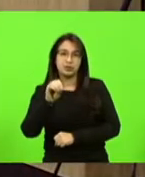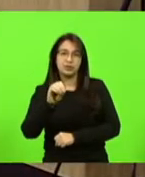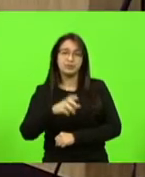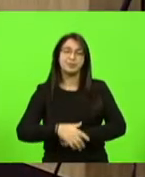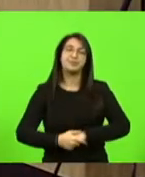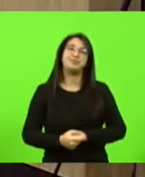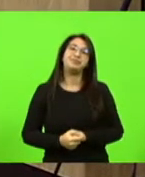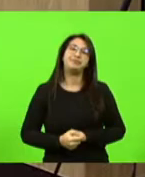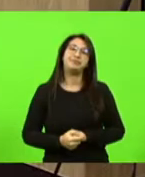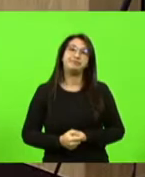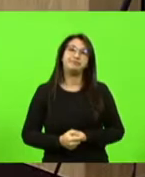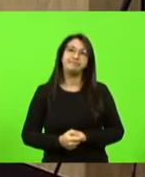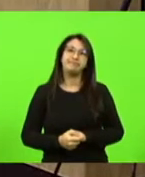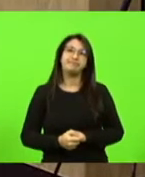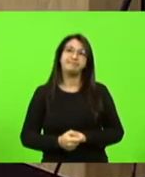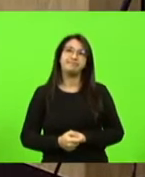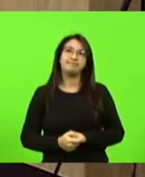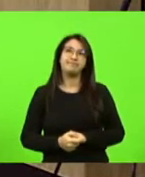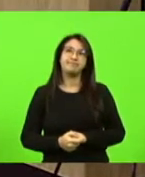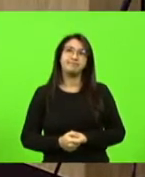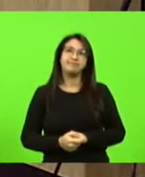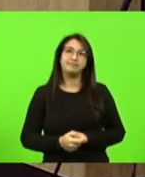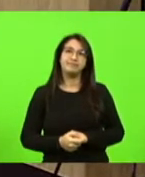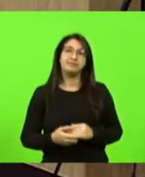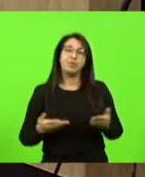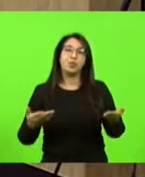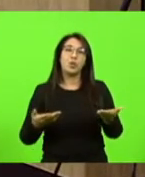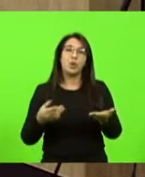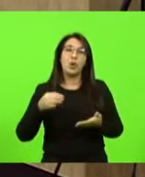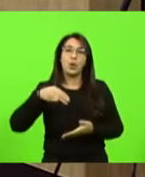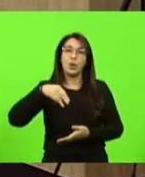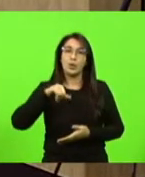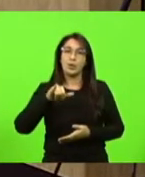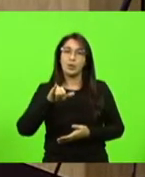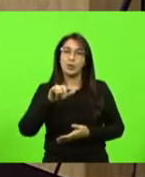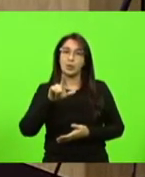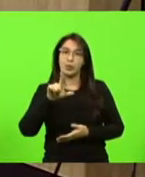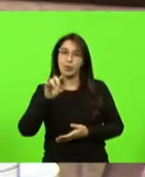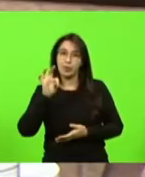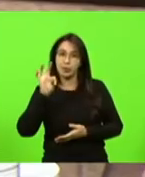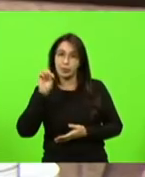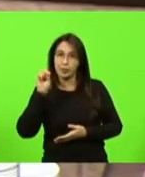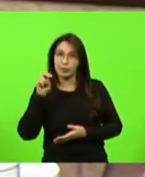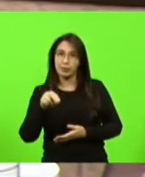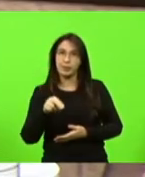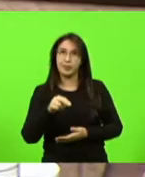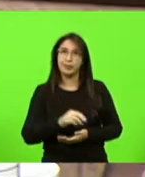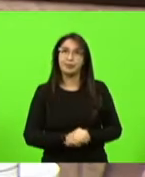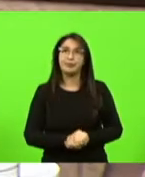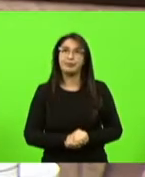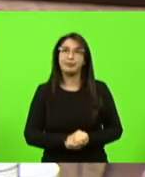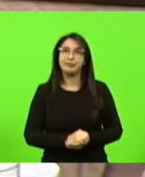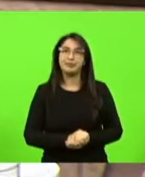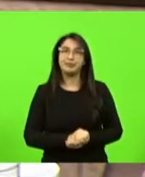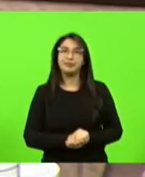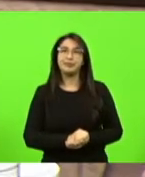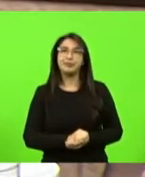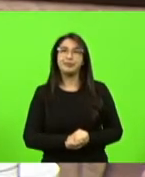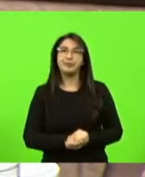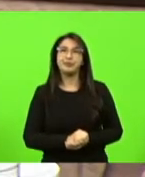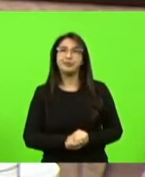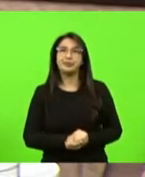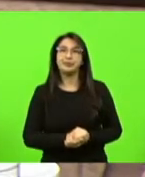Com a palavra o deputado Milton Alves. Senhor presidente, como